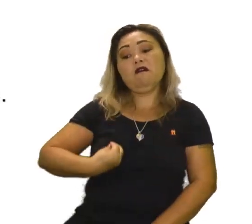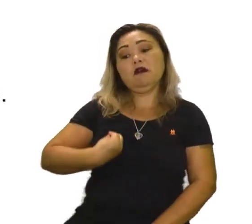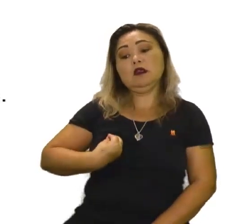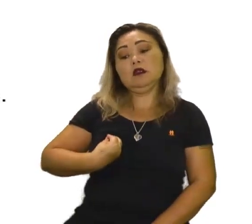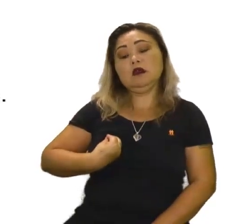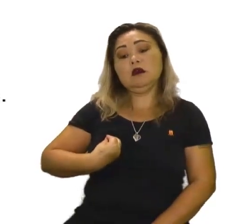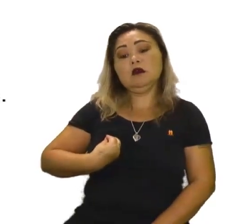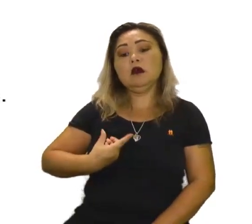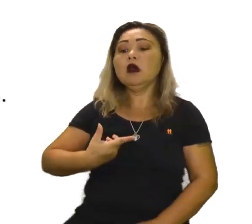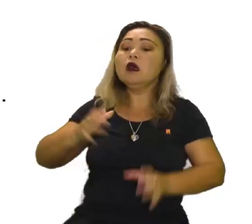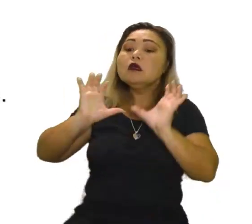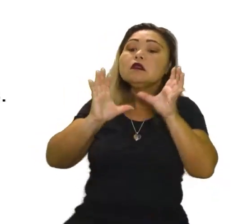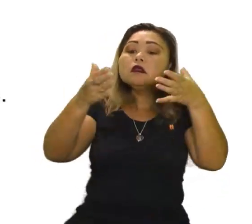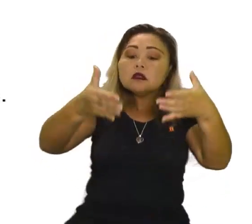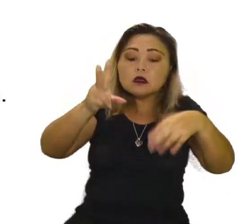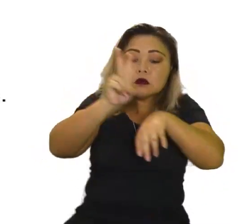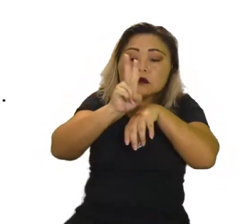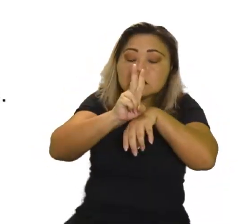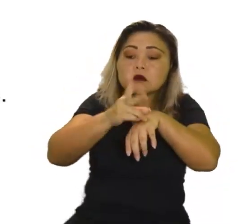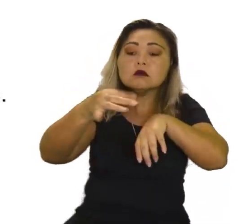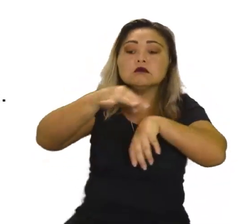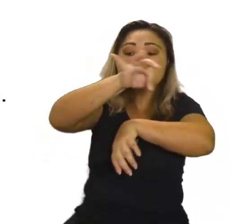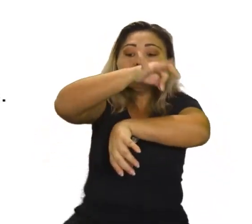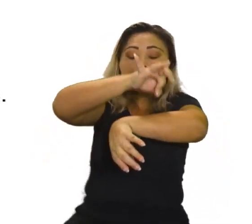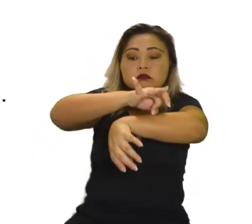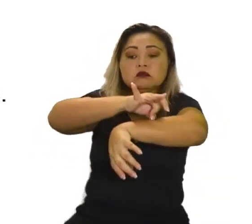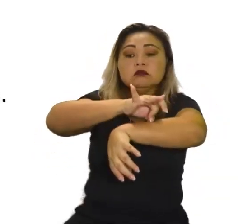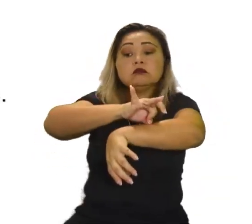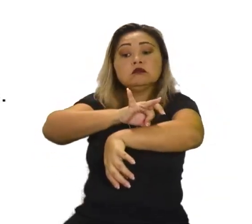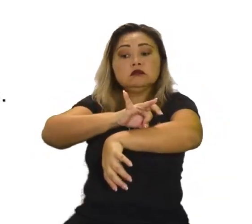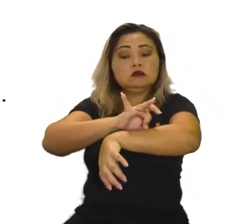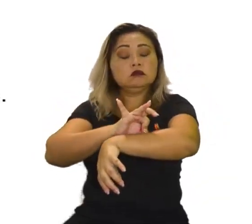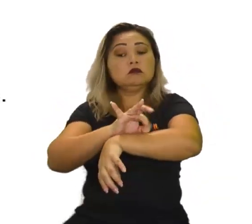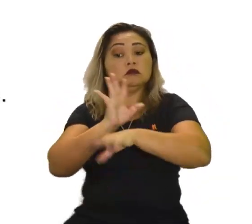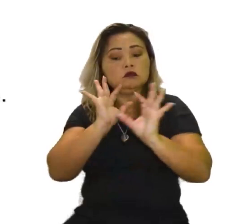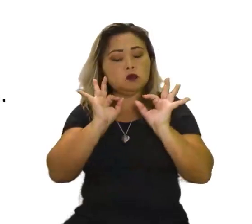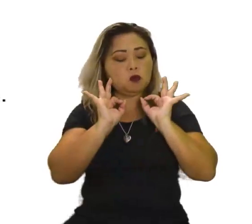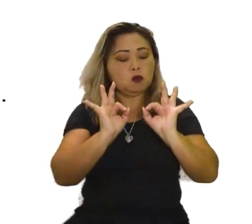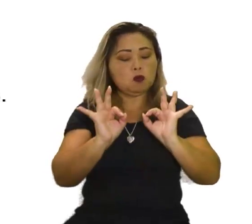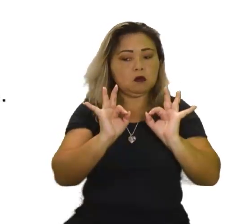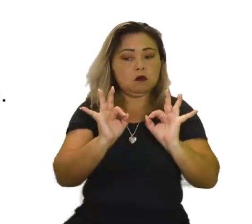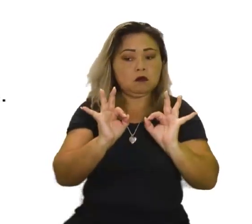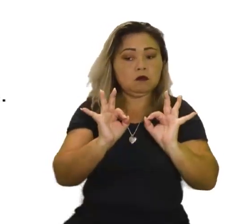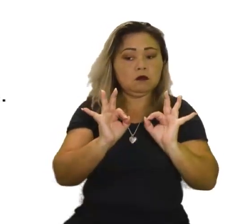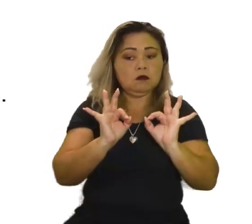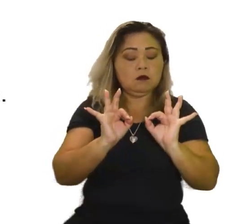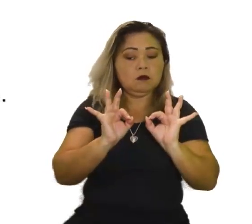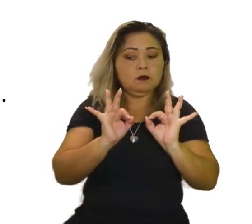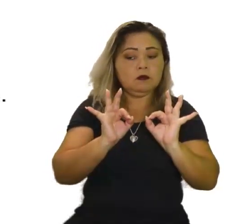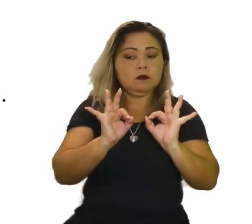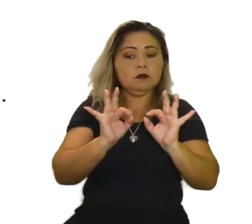um apiário, professor? Um apiário com uma excelente